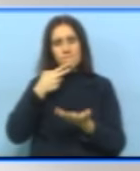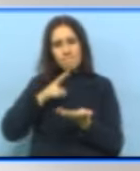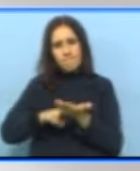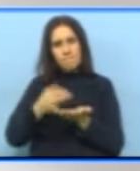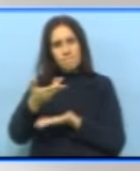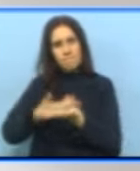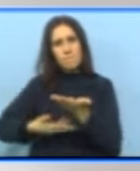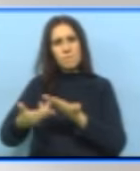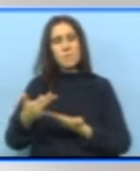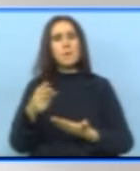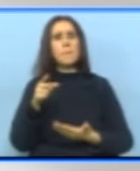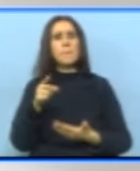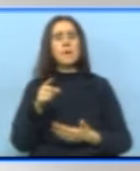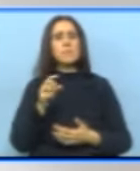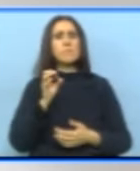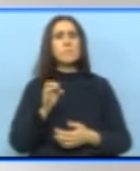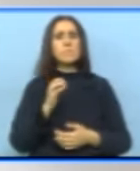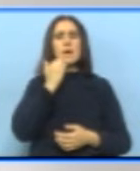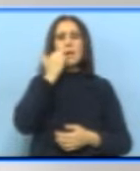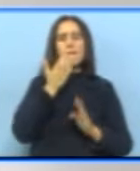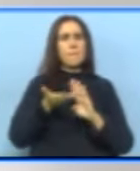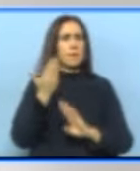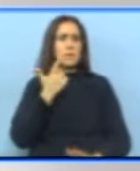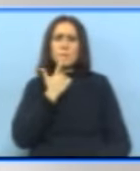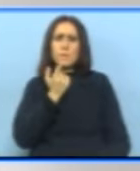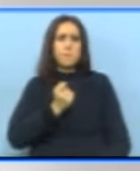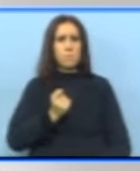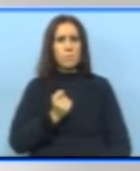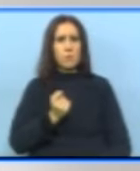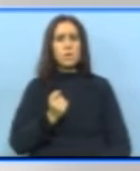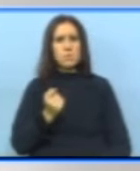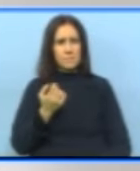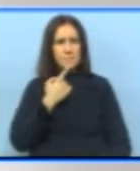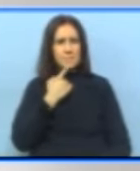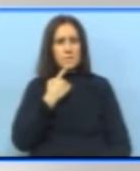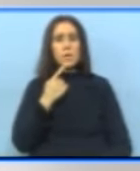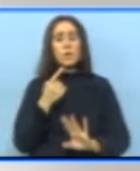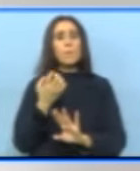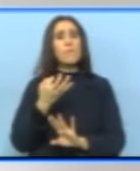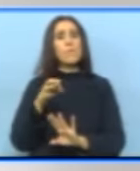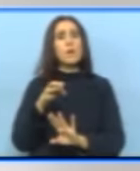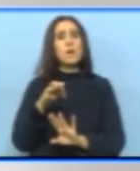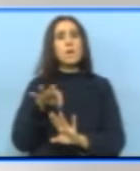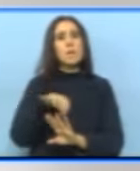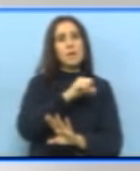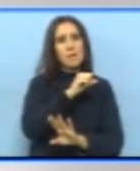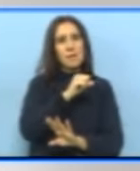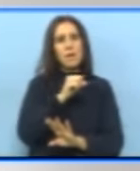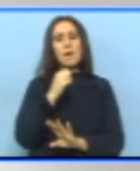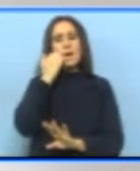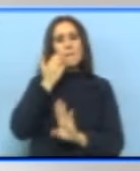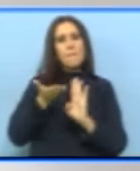falando, pode ser mais gravosa, entende, do que o incidente que a retirou. Jesus coloca